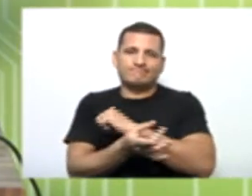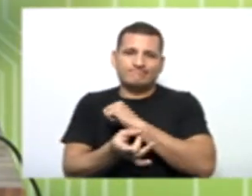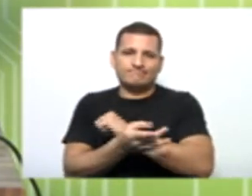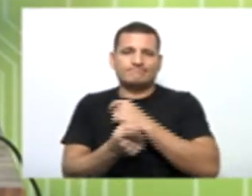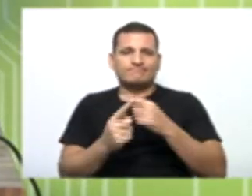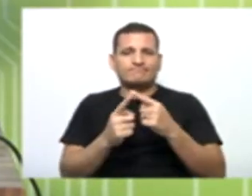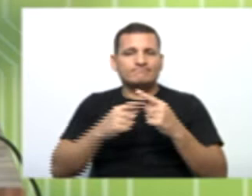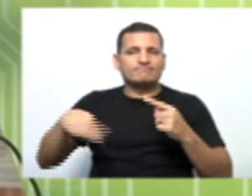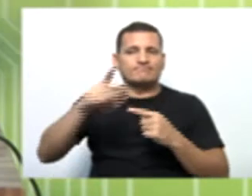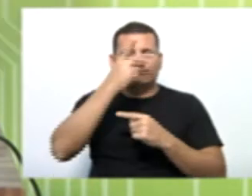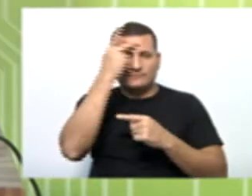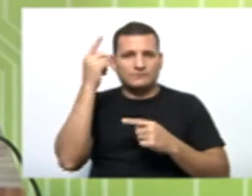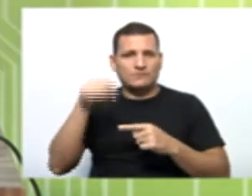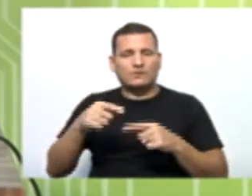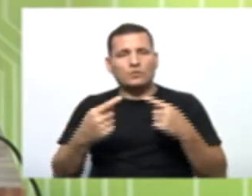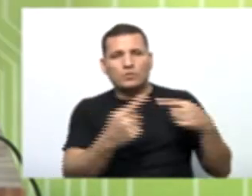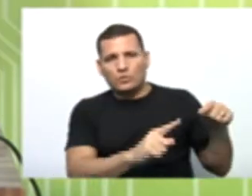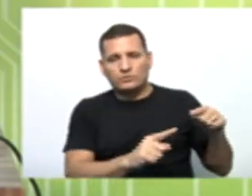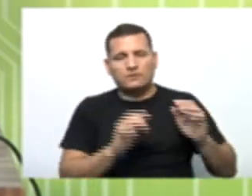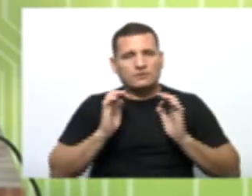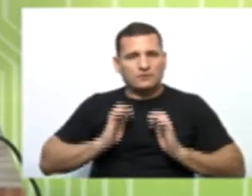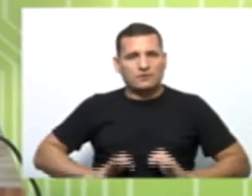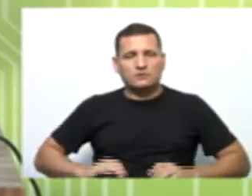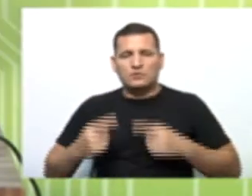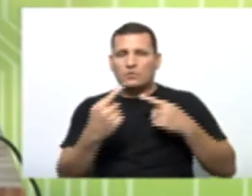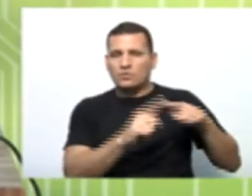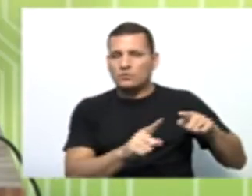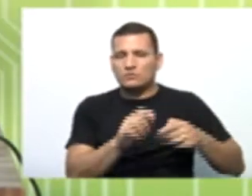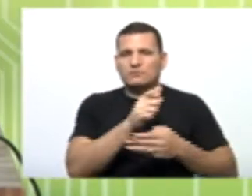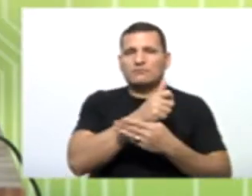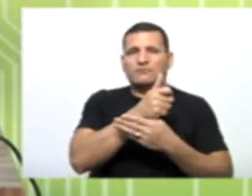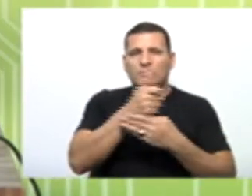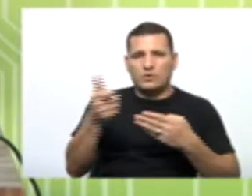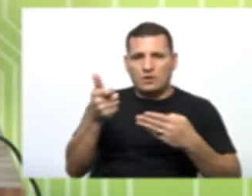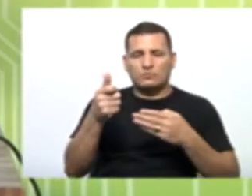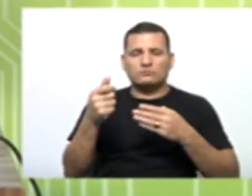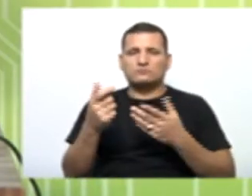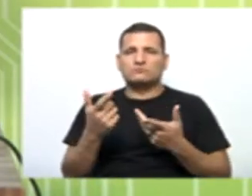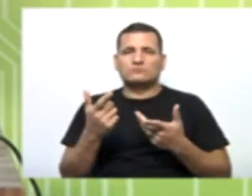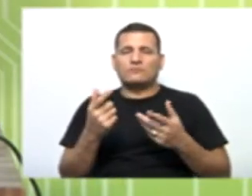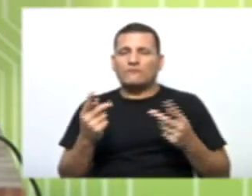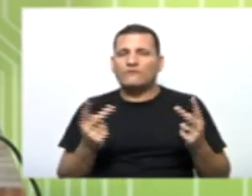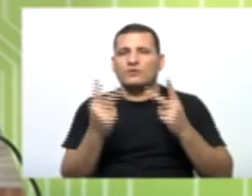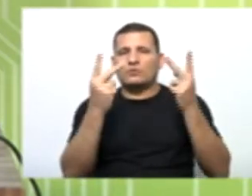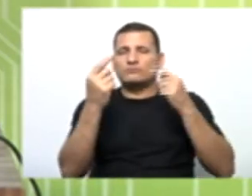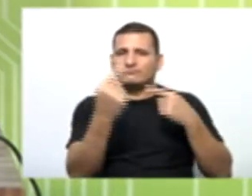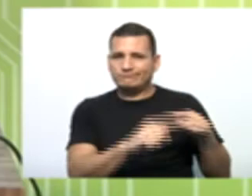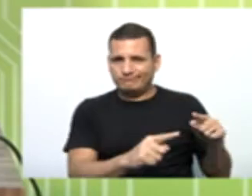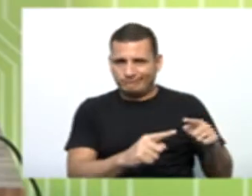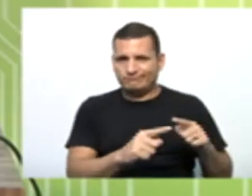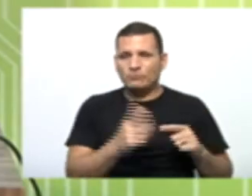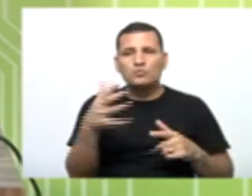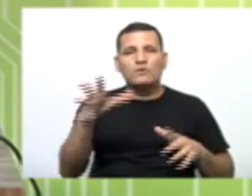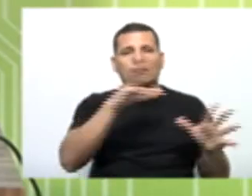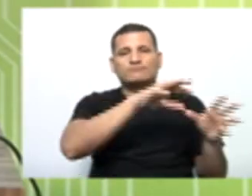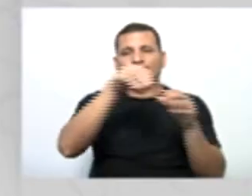de princípios éticos, morais, de valores morais que deveriam conduzir a sua